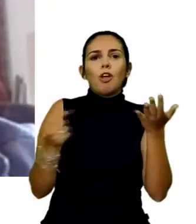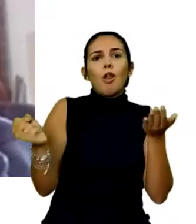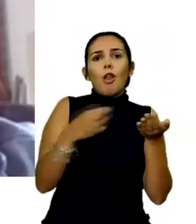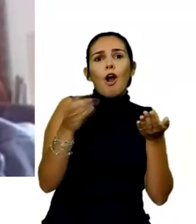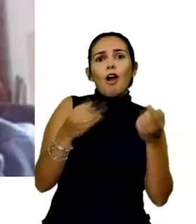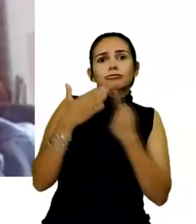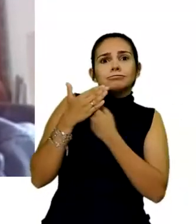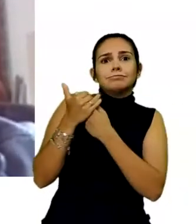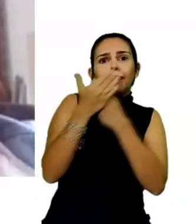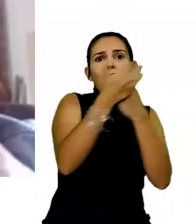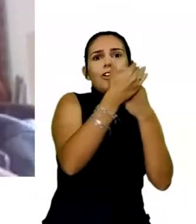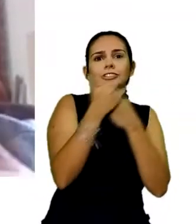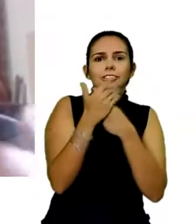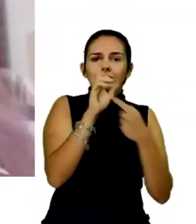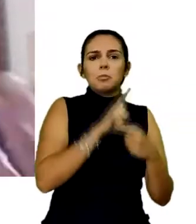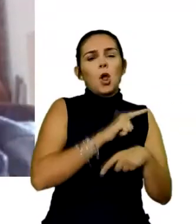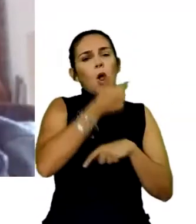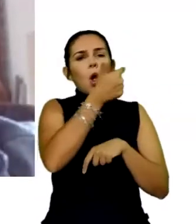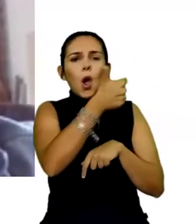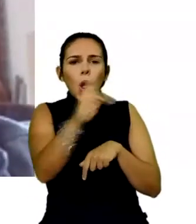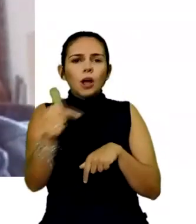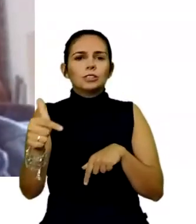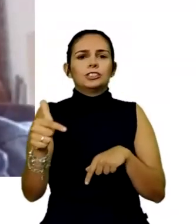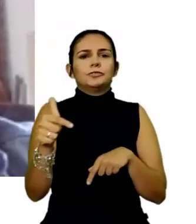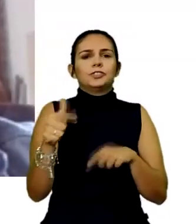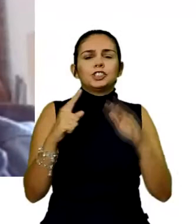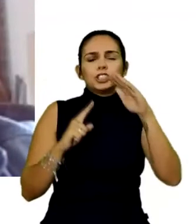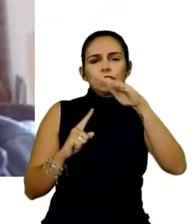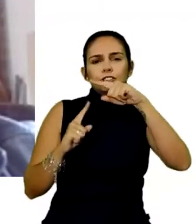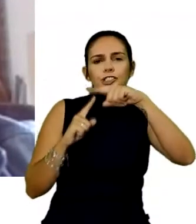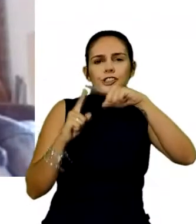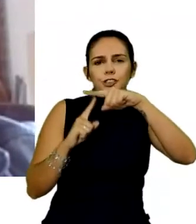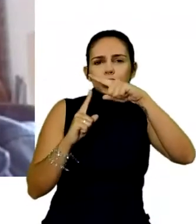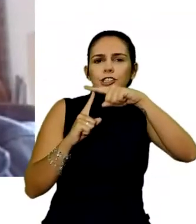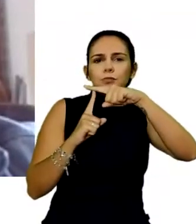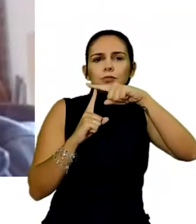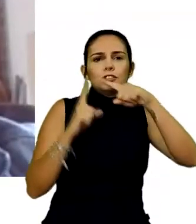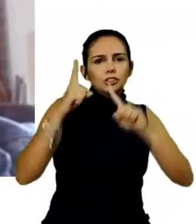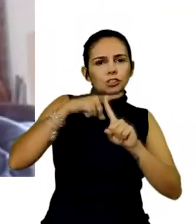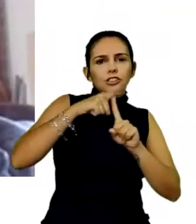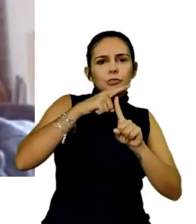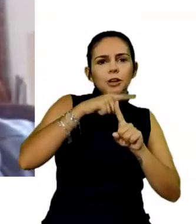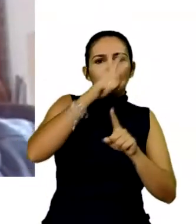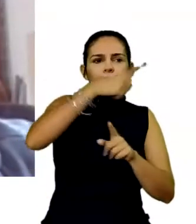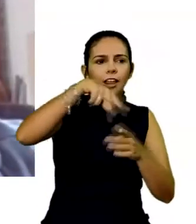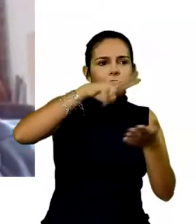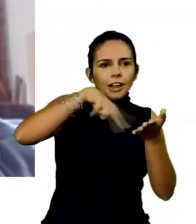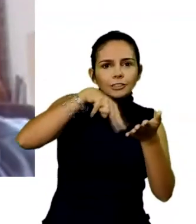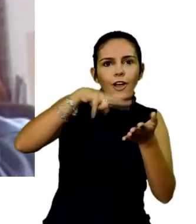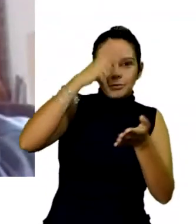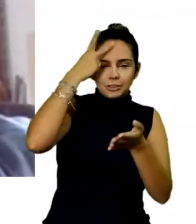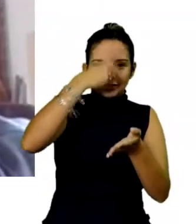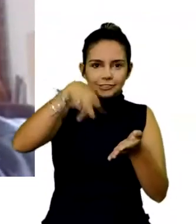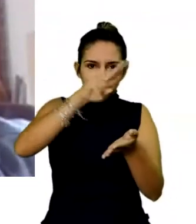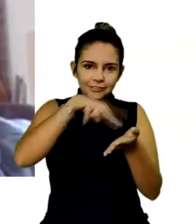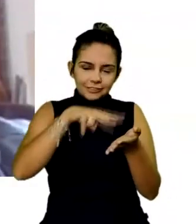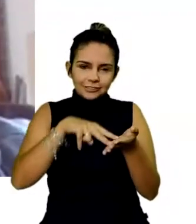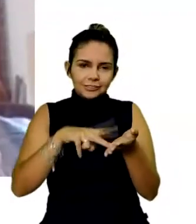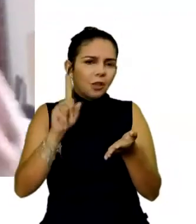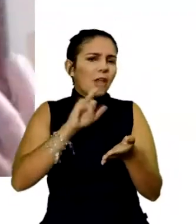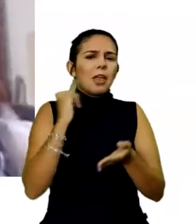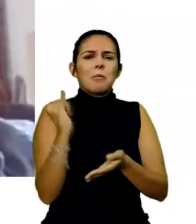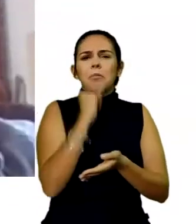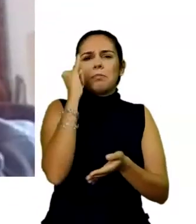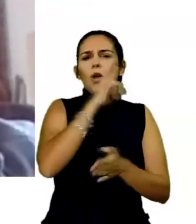Hoje nós temos outros tipos de leitoras e de leitores. Eu acho que não